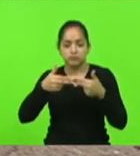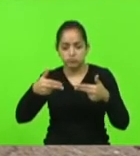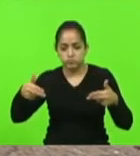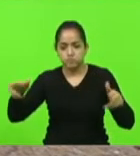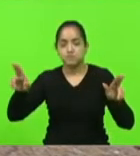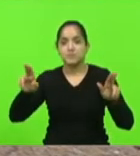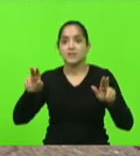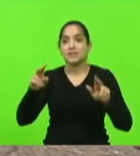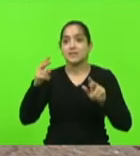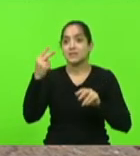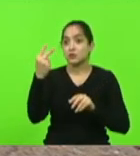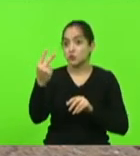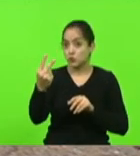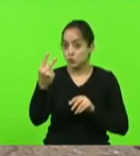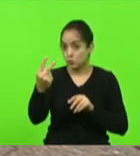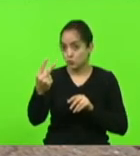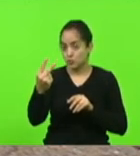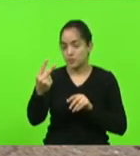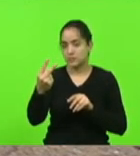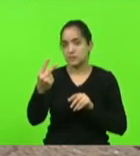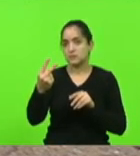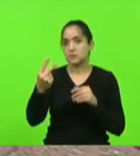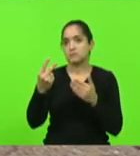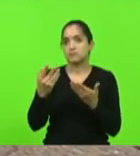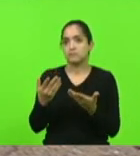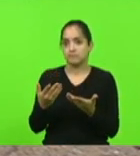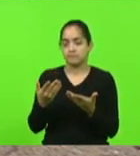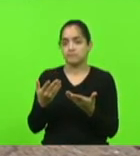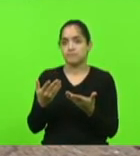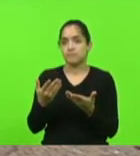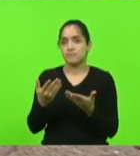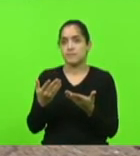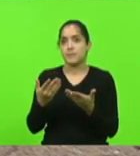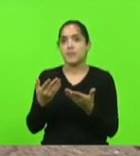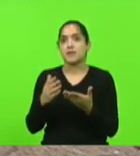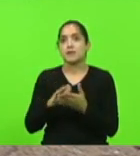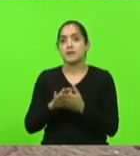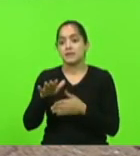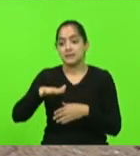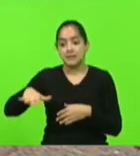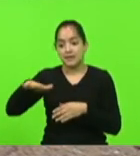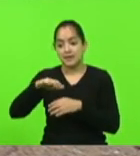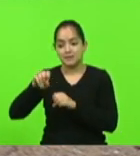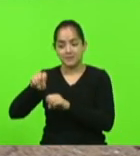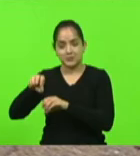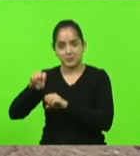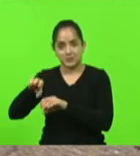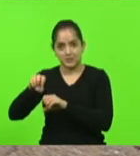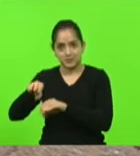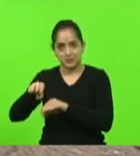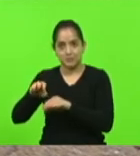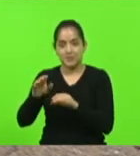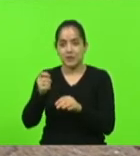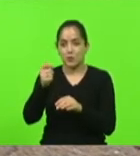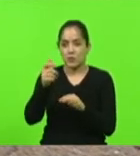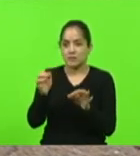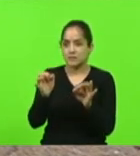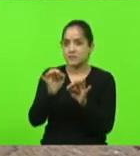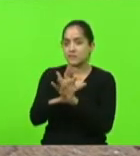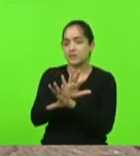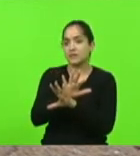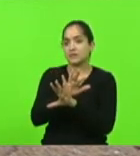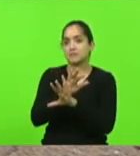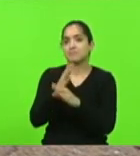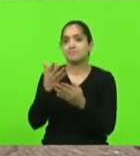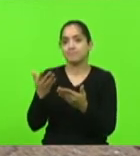2 mega estruturas da educação, agora sendo terminadas pela